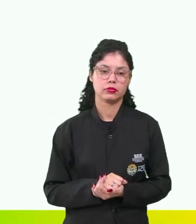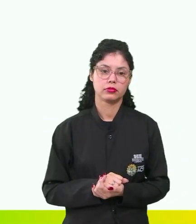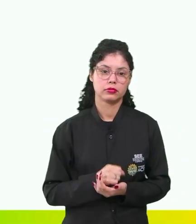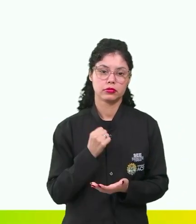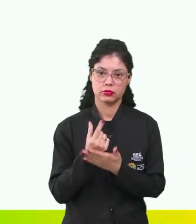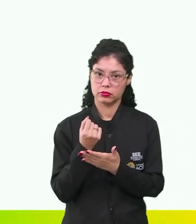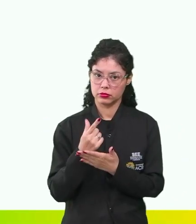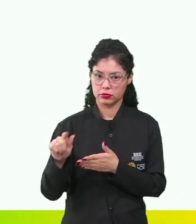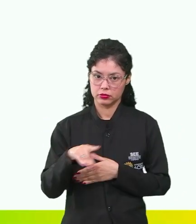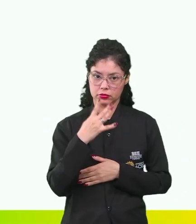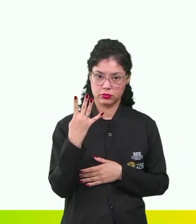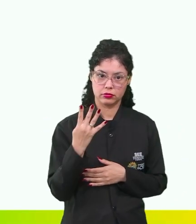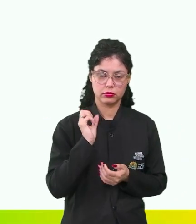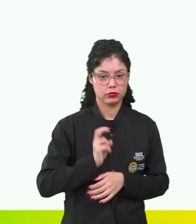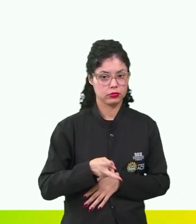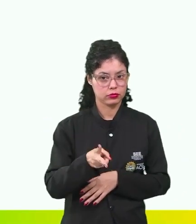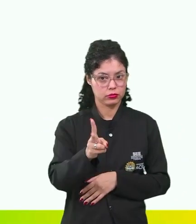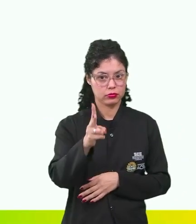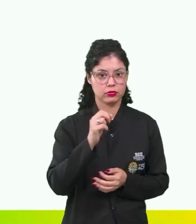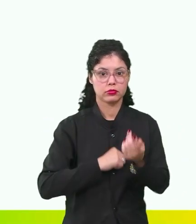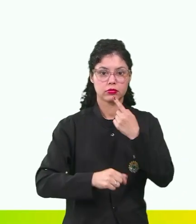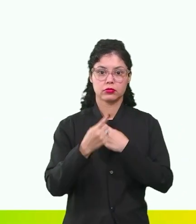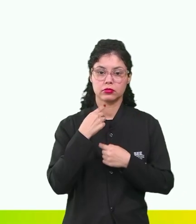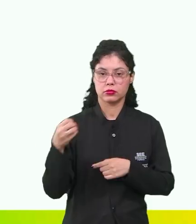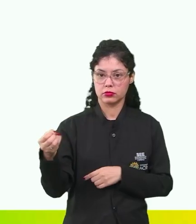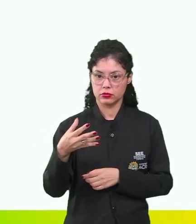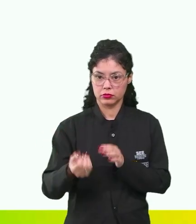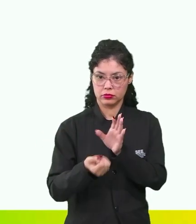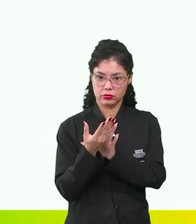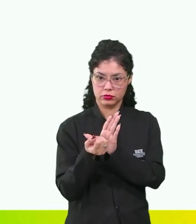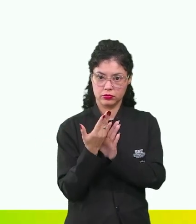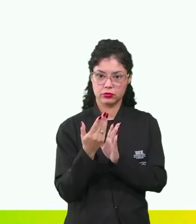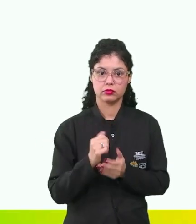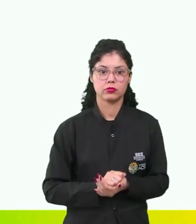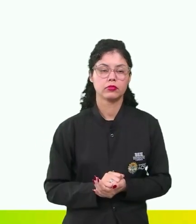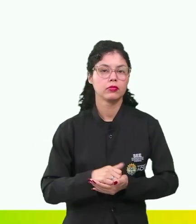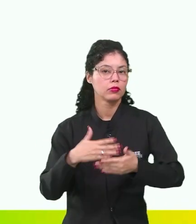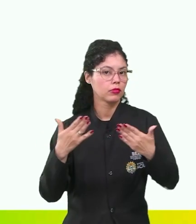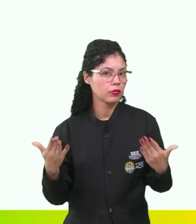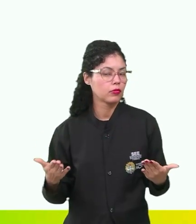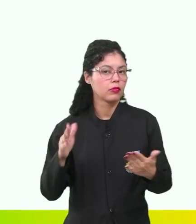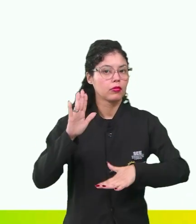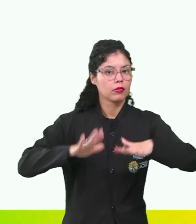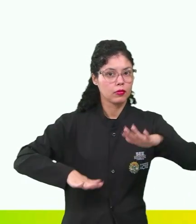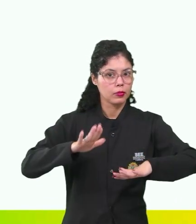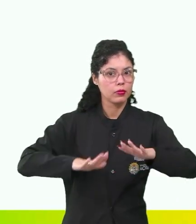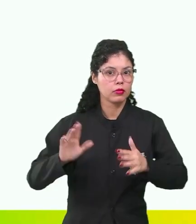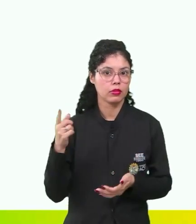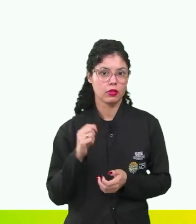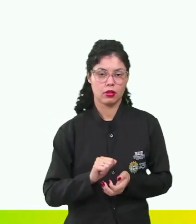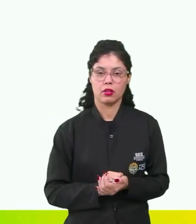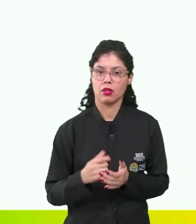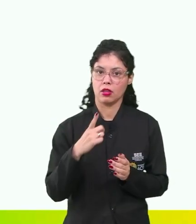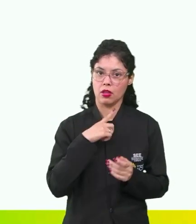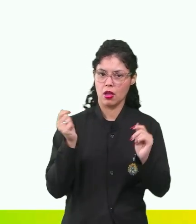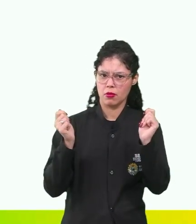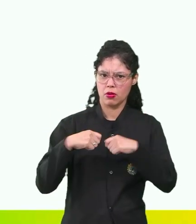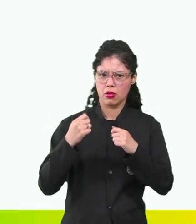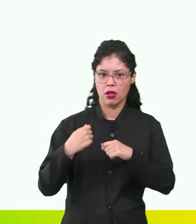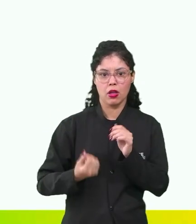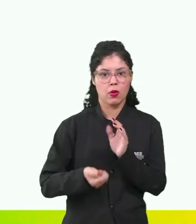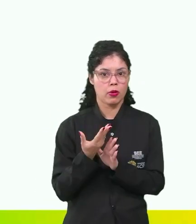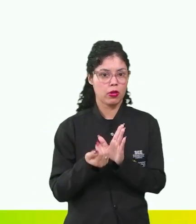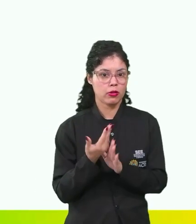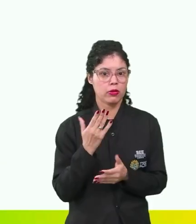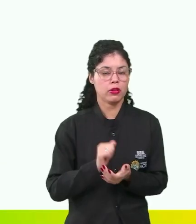depende do consumo constante e do desejo de novos produtos. Então, muitas vezes eu estou possuindo um produto, ele ainda